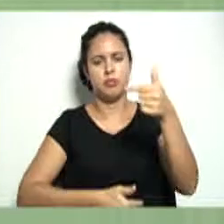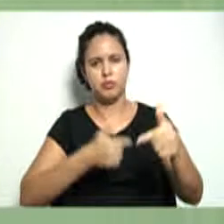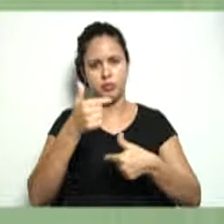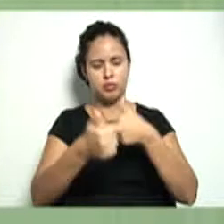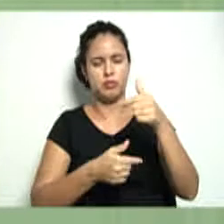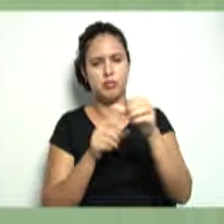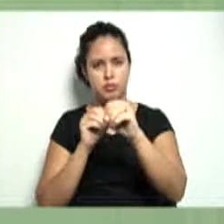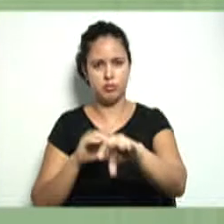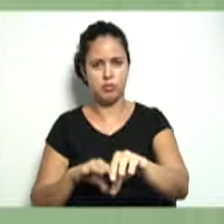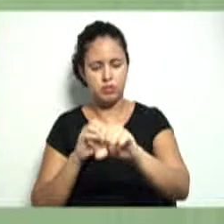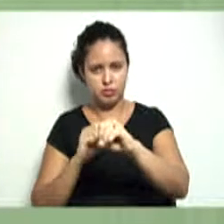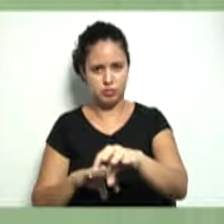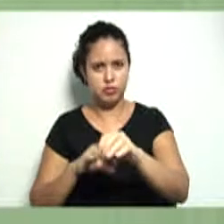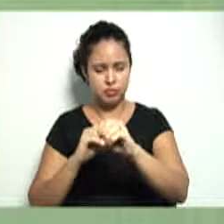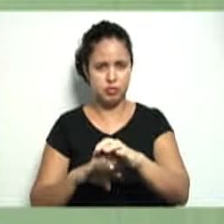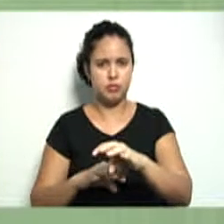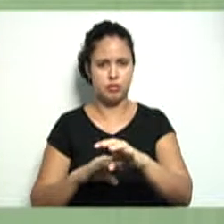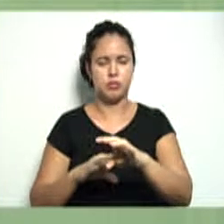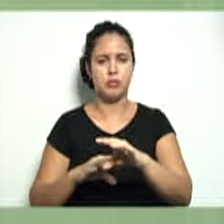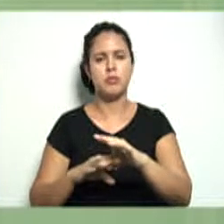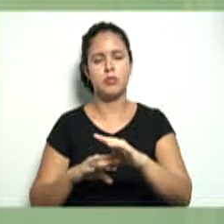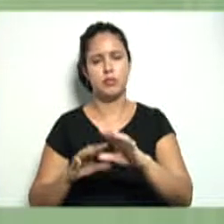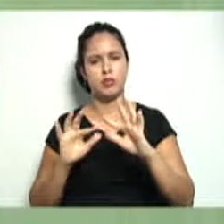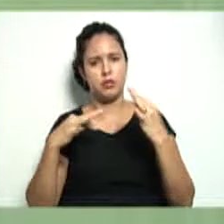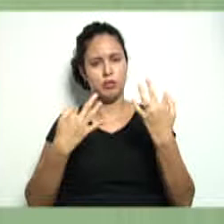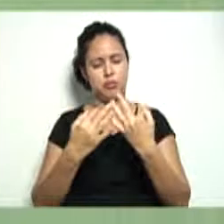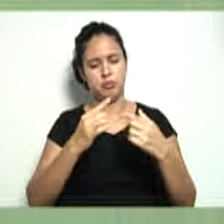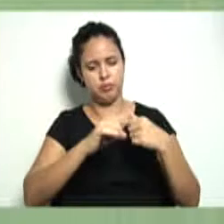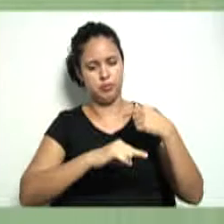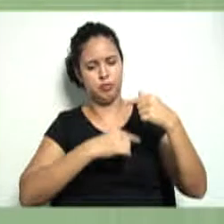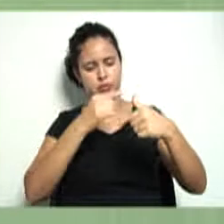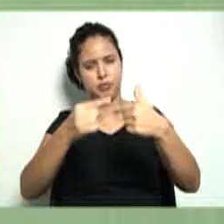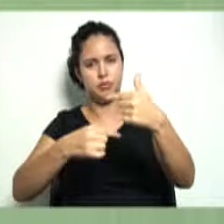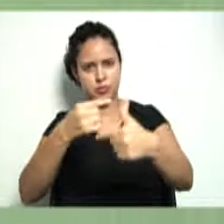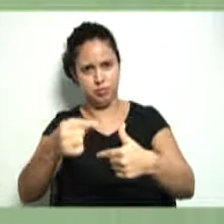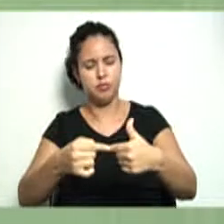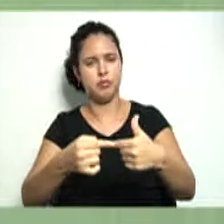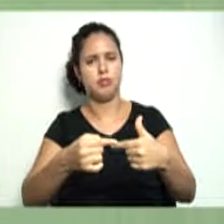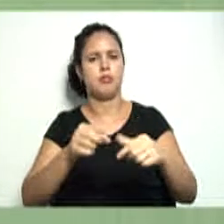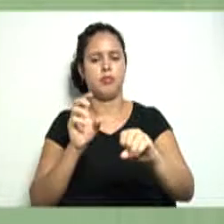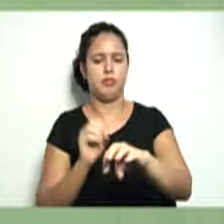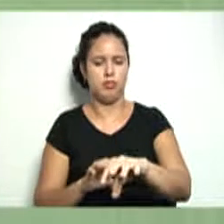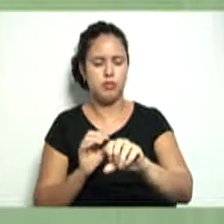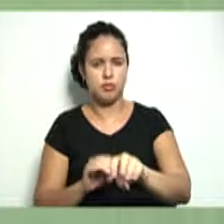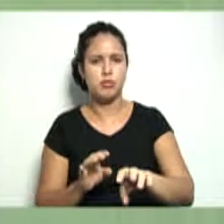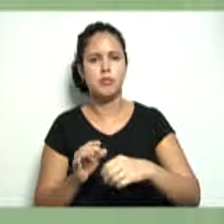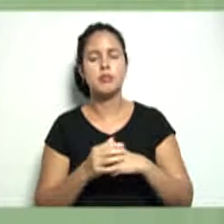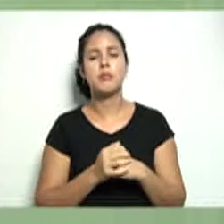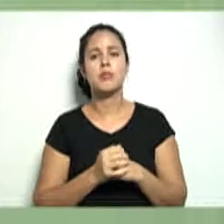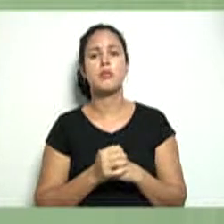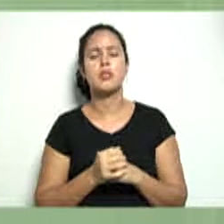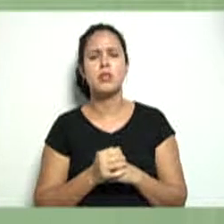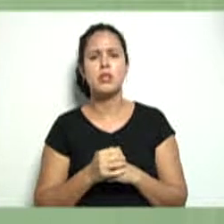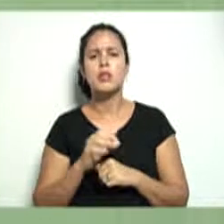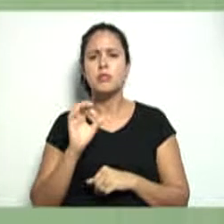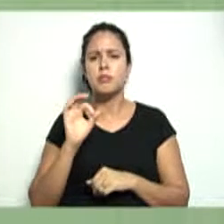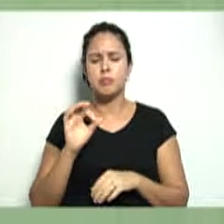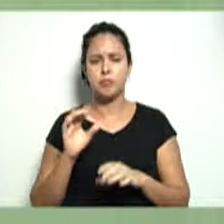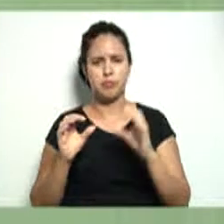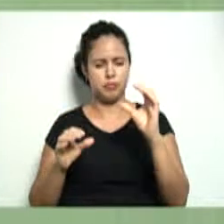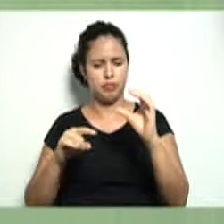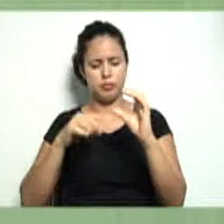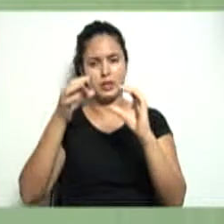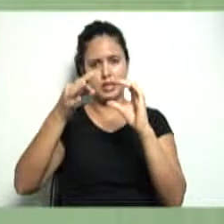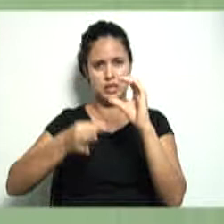educavam a próxima geração. Não, essa aqui ela também está correta. Por quê? Porque não existia uma